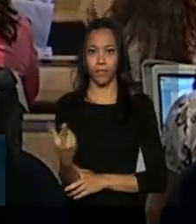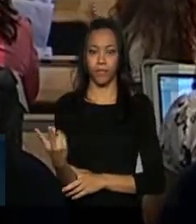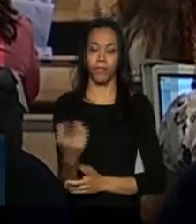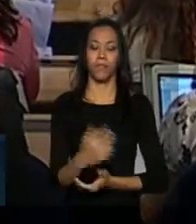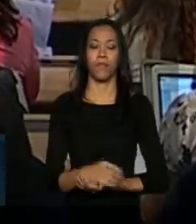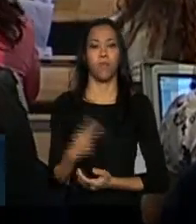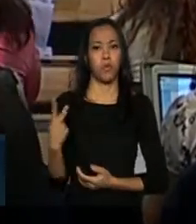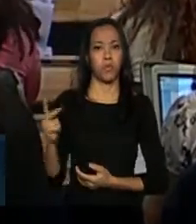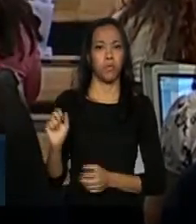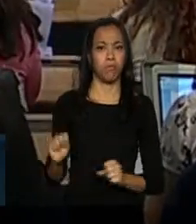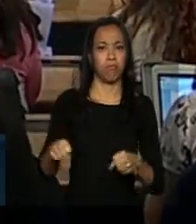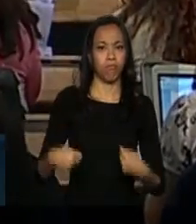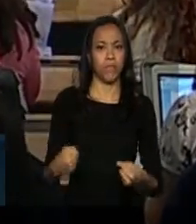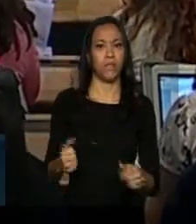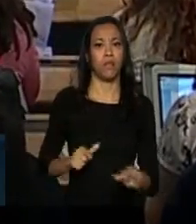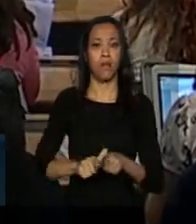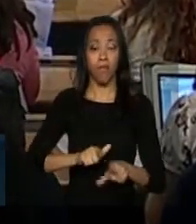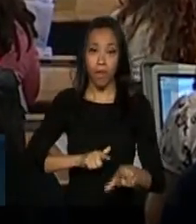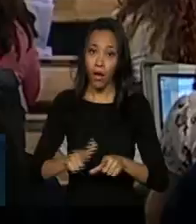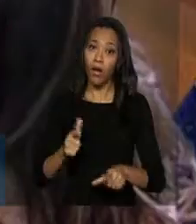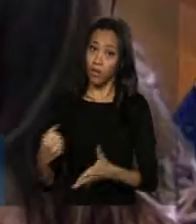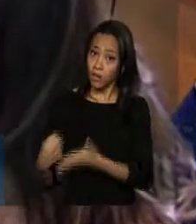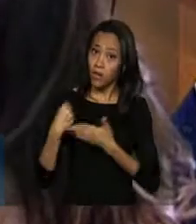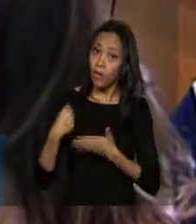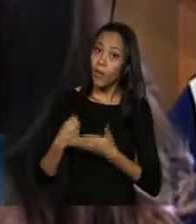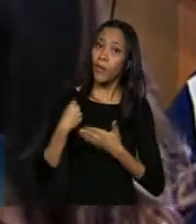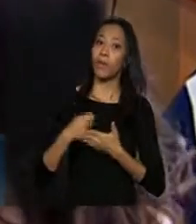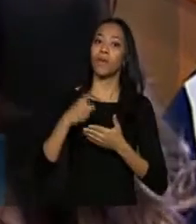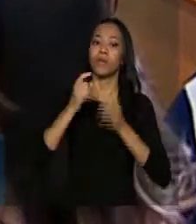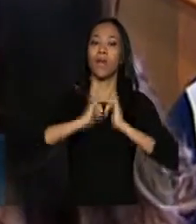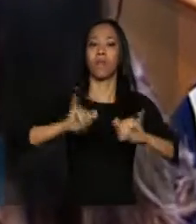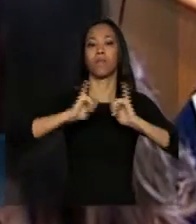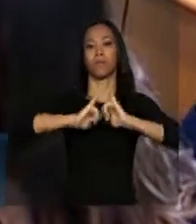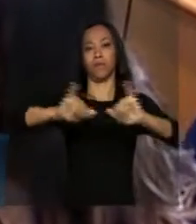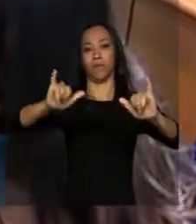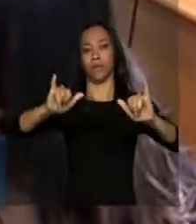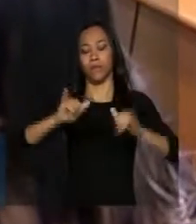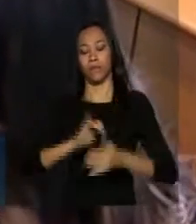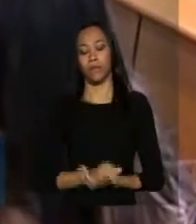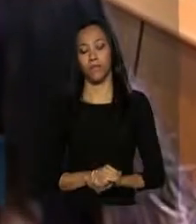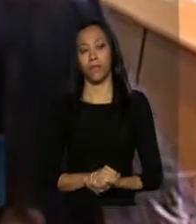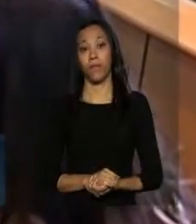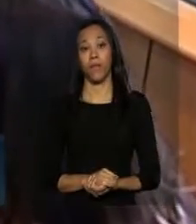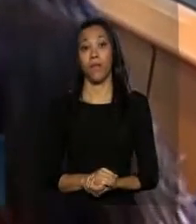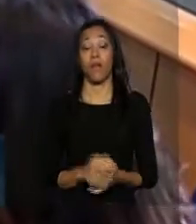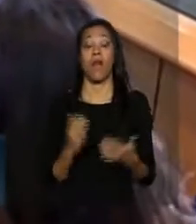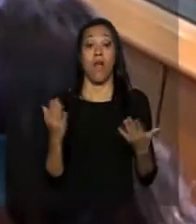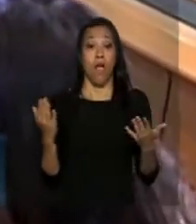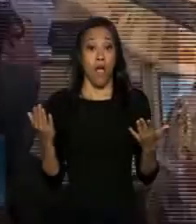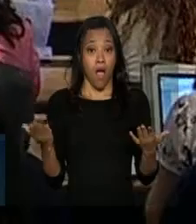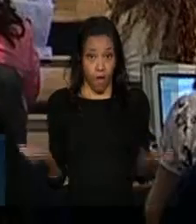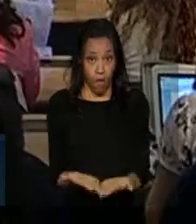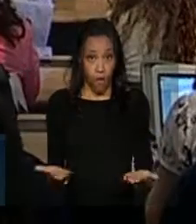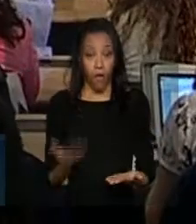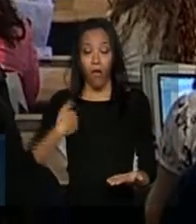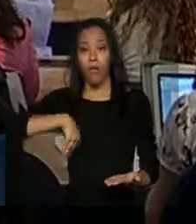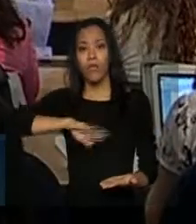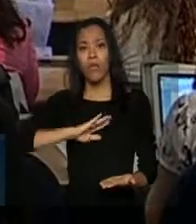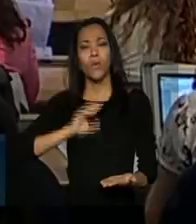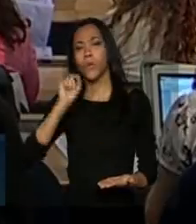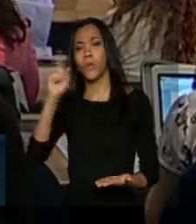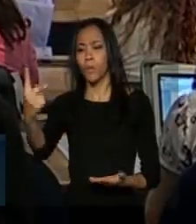pelo seu engajamento e pela participação nessas campanhas. Agora, nós ouviremos